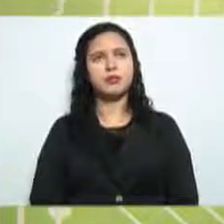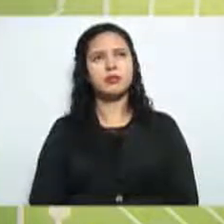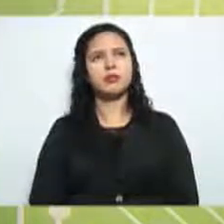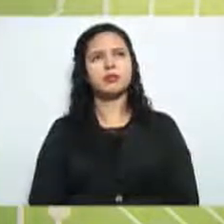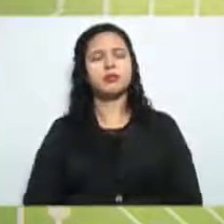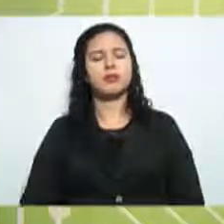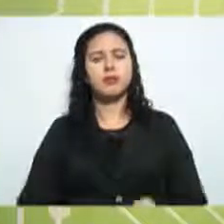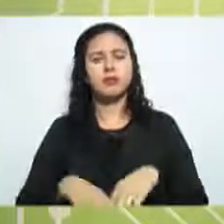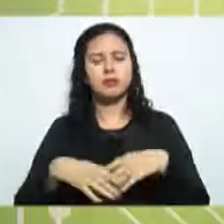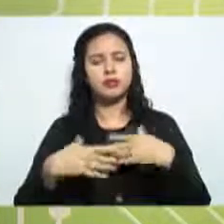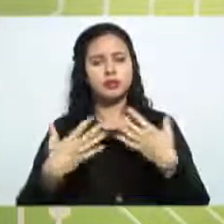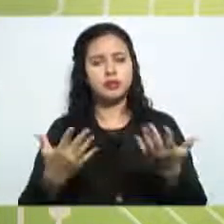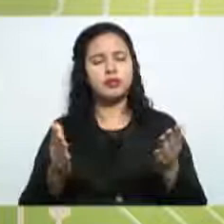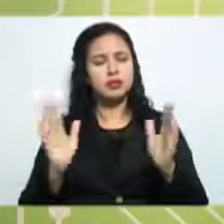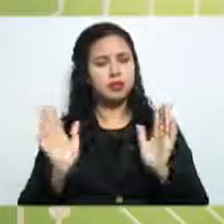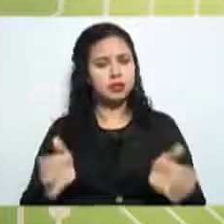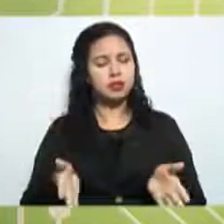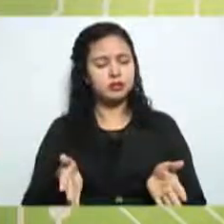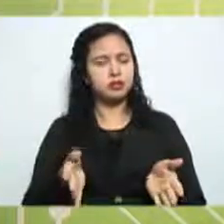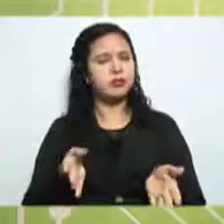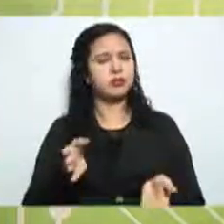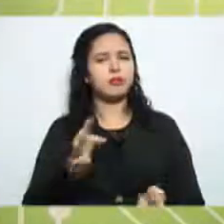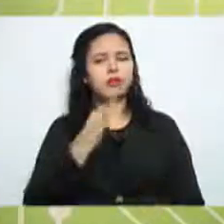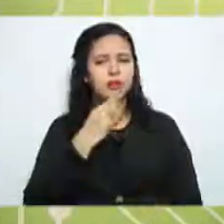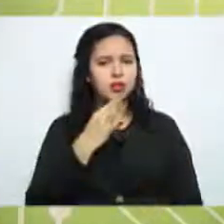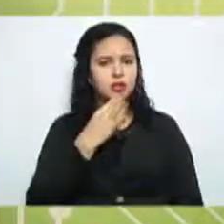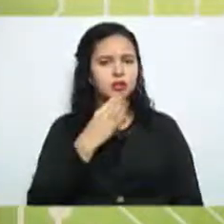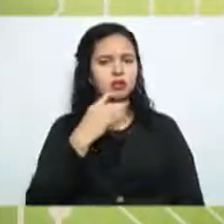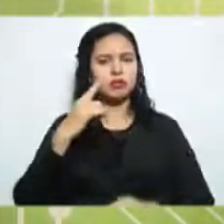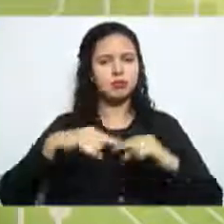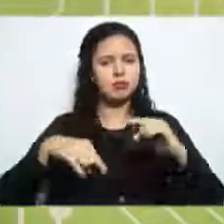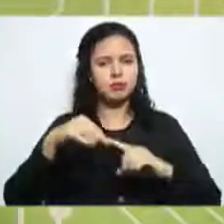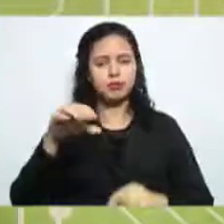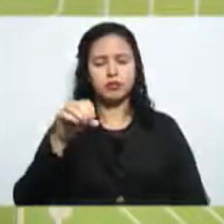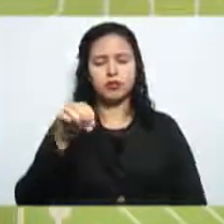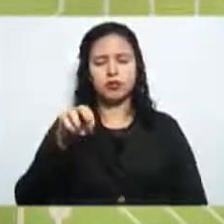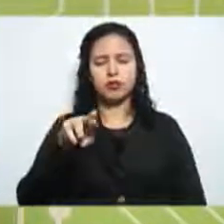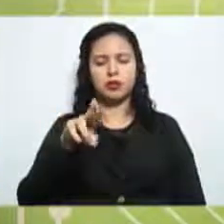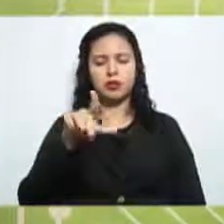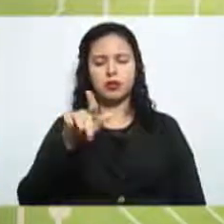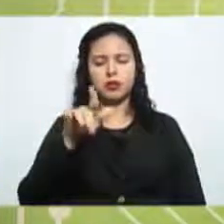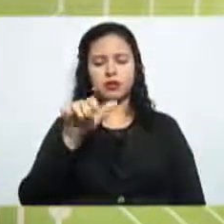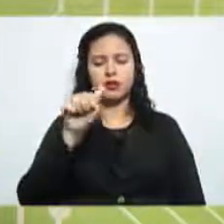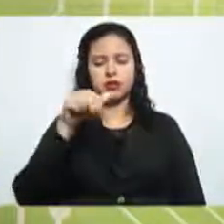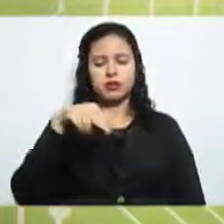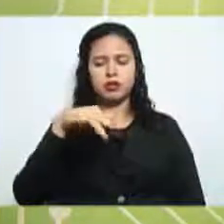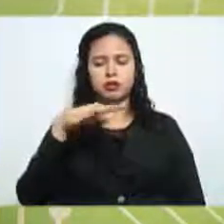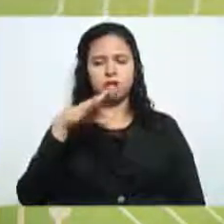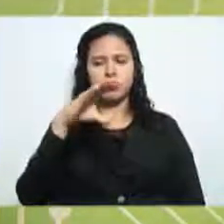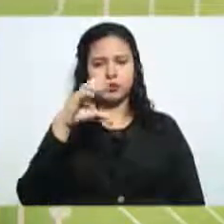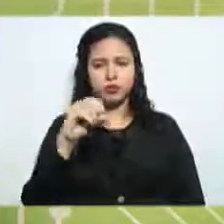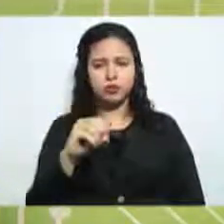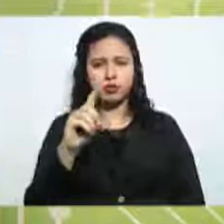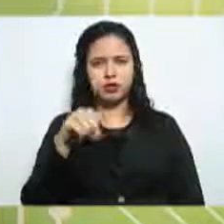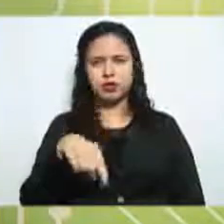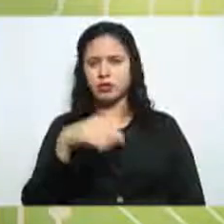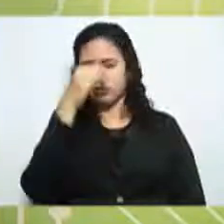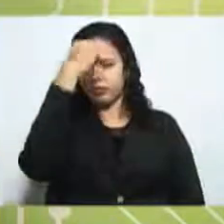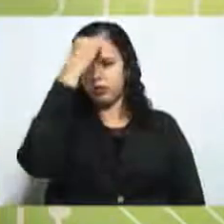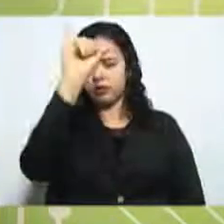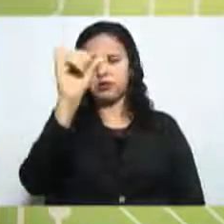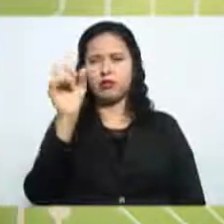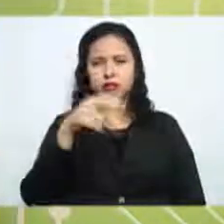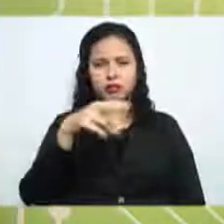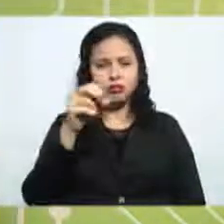Então, você já ouviu falar do produto orgânico? O produto orgânico é aquele produzido restrito de aditivos e defensivos